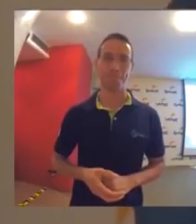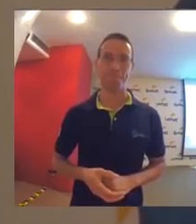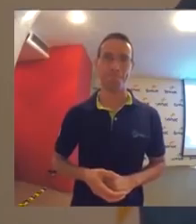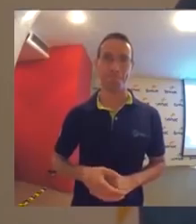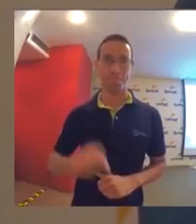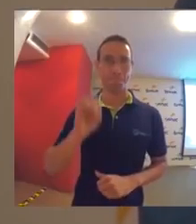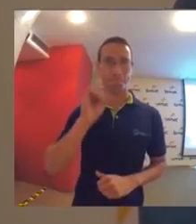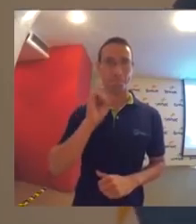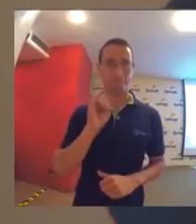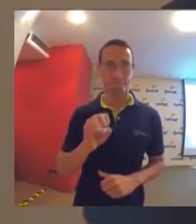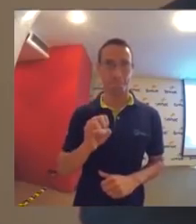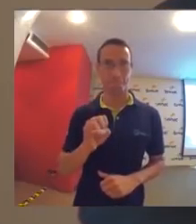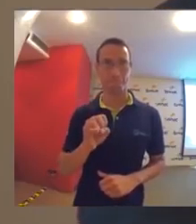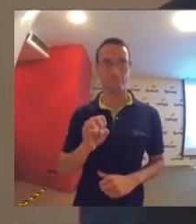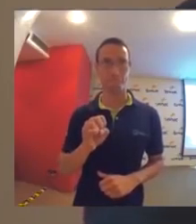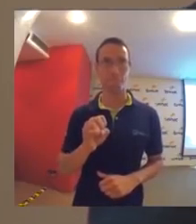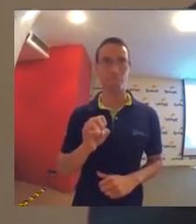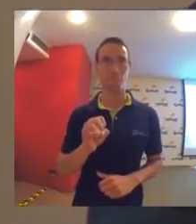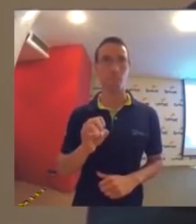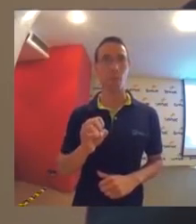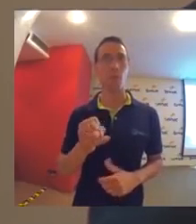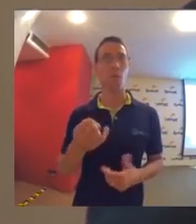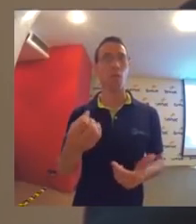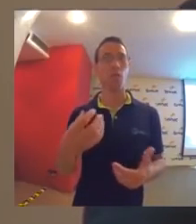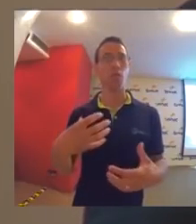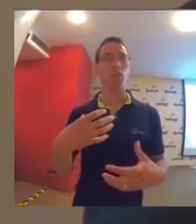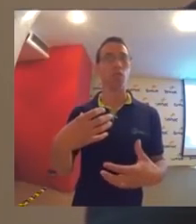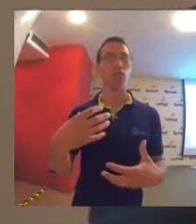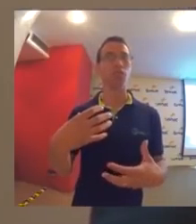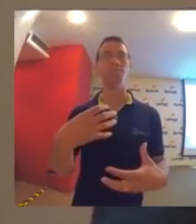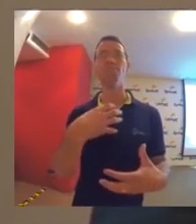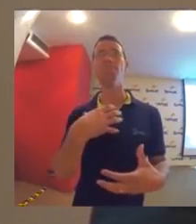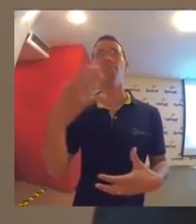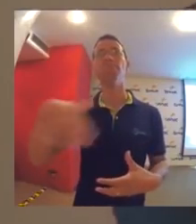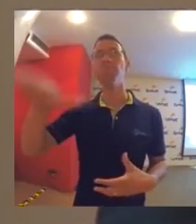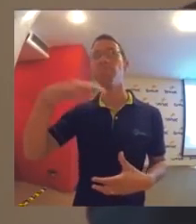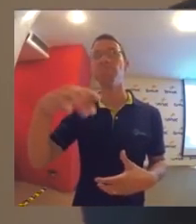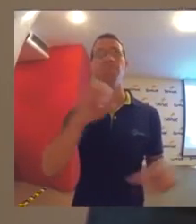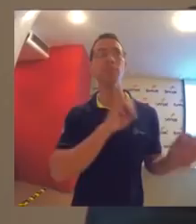Se o modo como eu trabalhava não ensinava a todos,